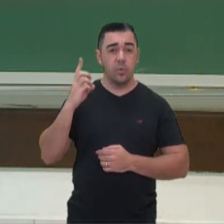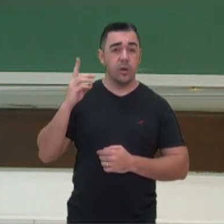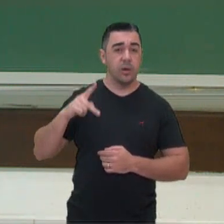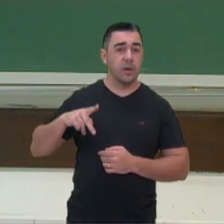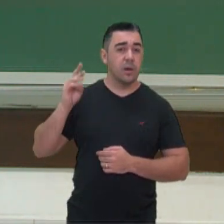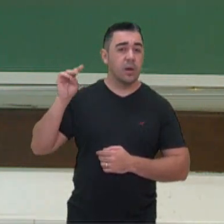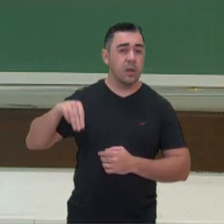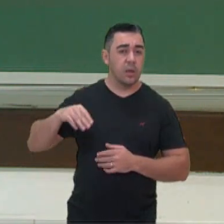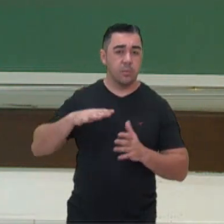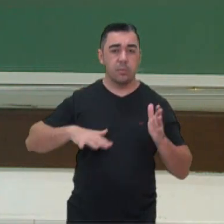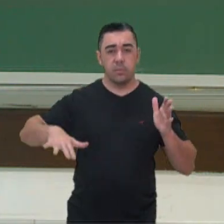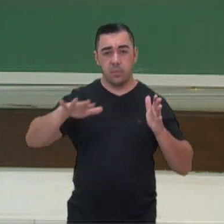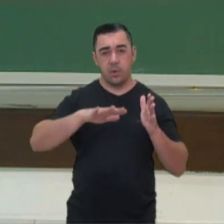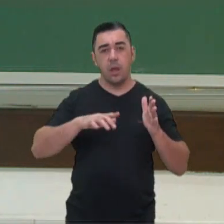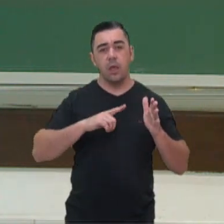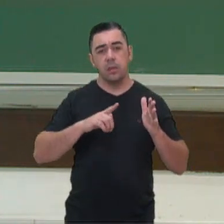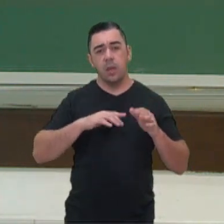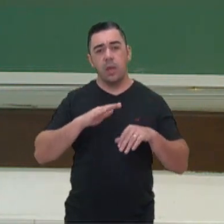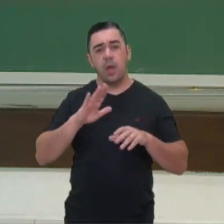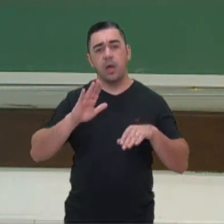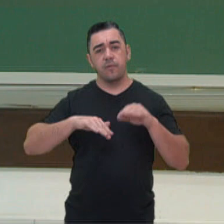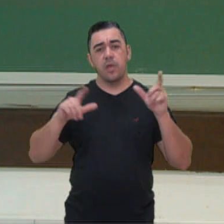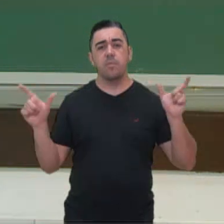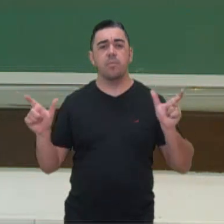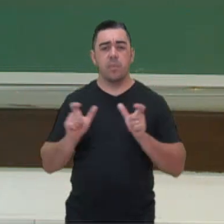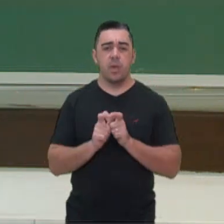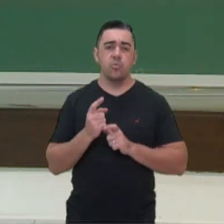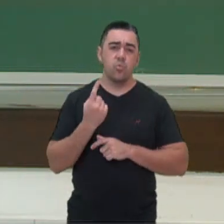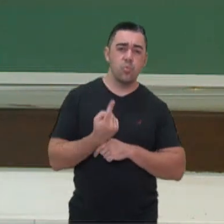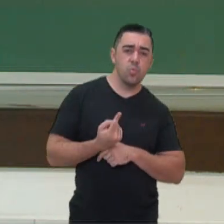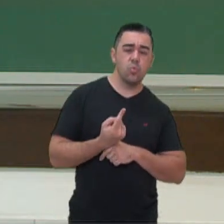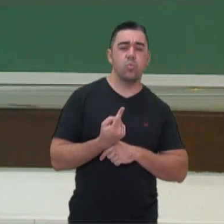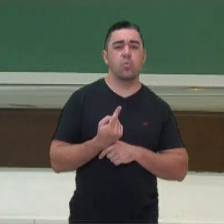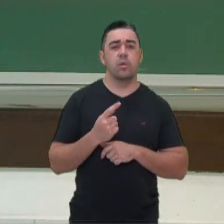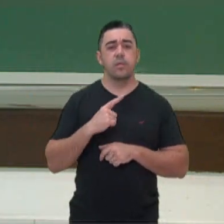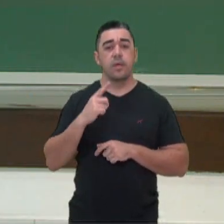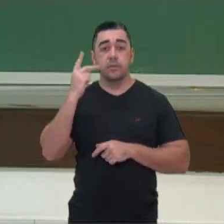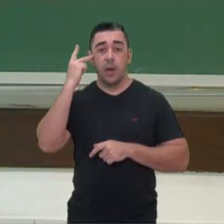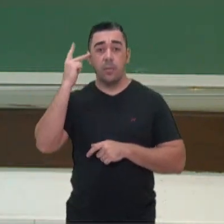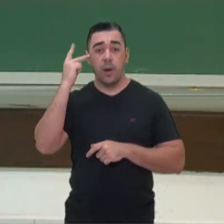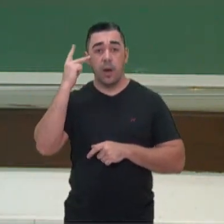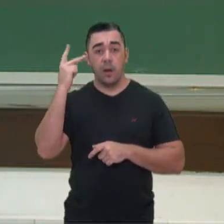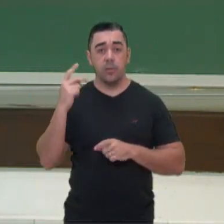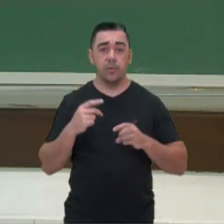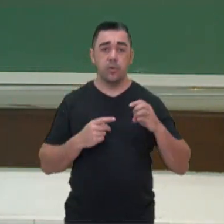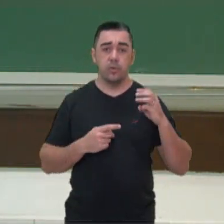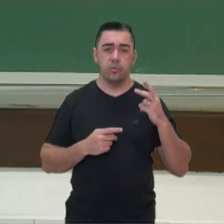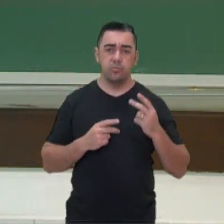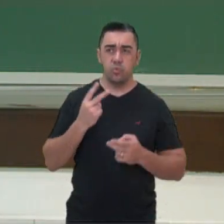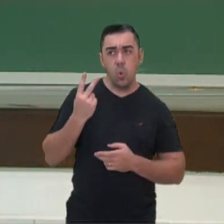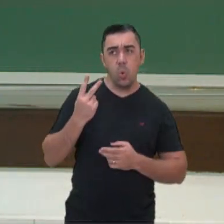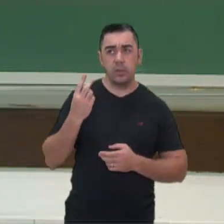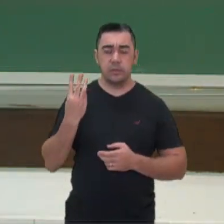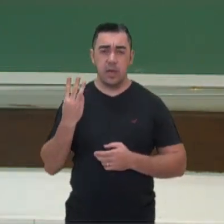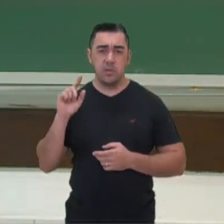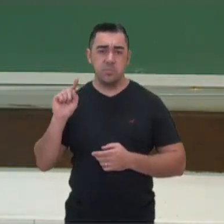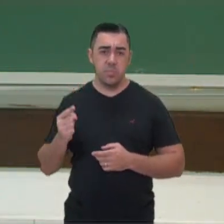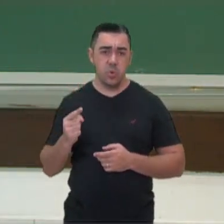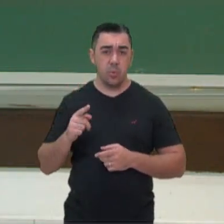lugares do Brasil que tem menos de 1 por quilômetro quadrado e tem pontos do Brasil, como São Paulo, que chega a ter 2, 3 mil pessoas por quilômetro